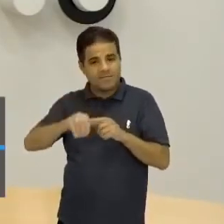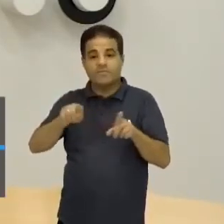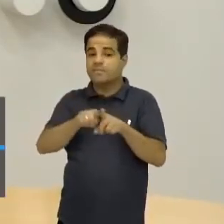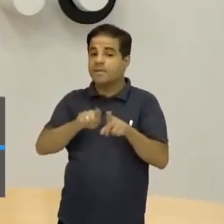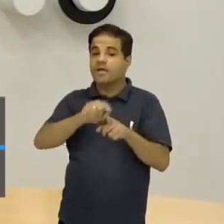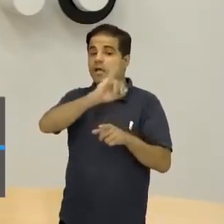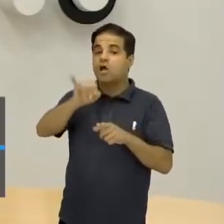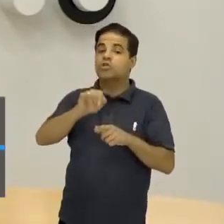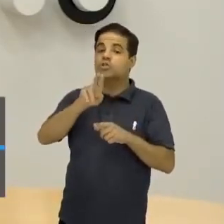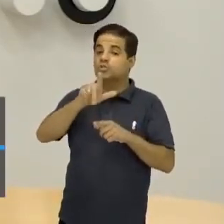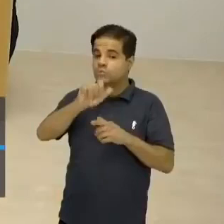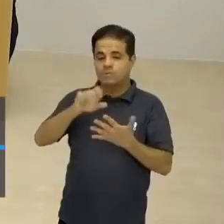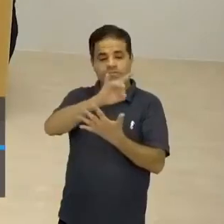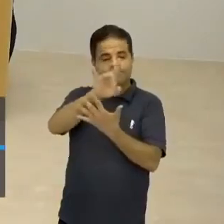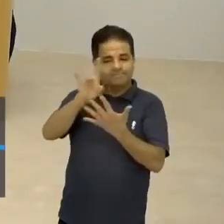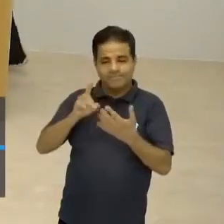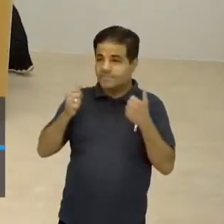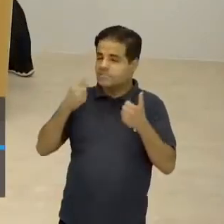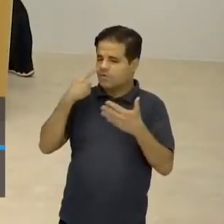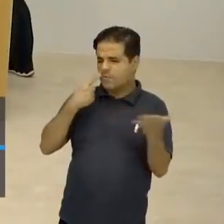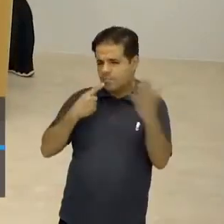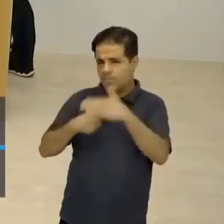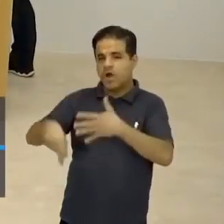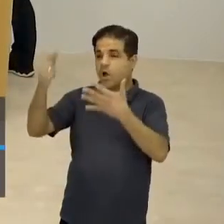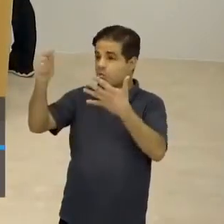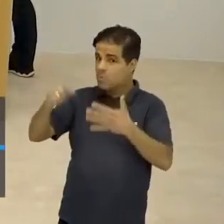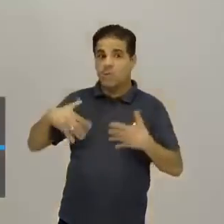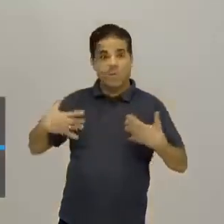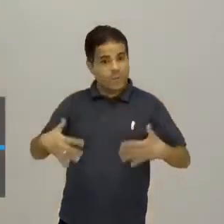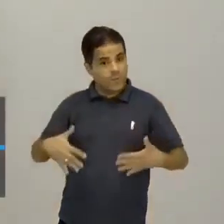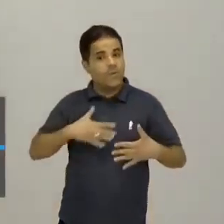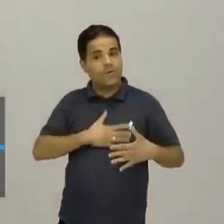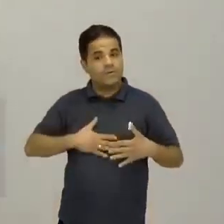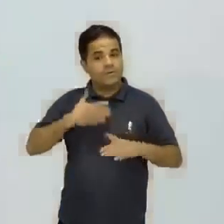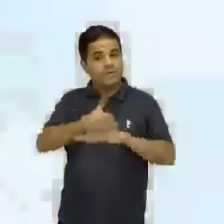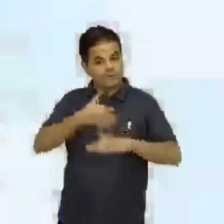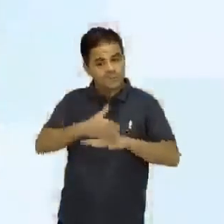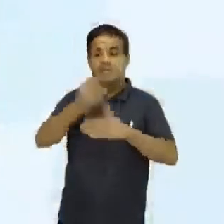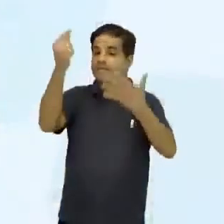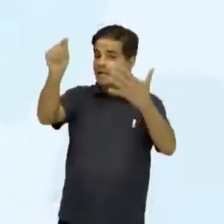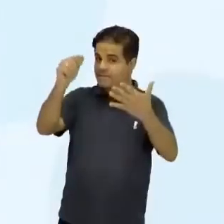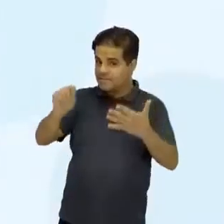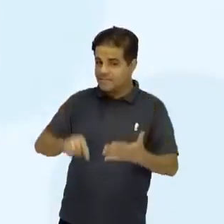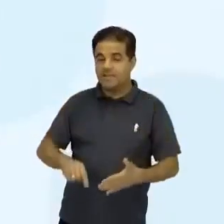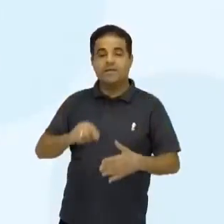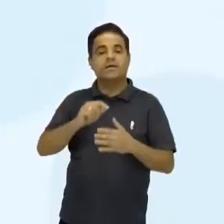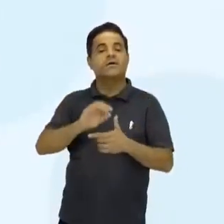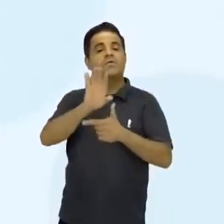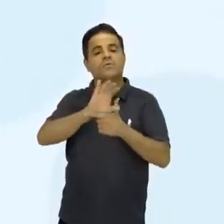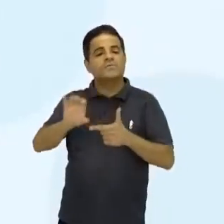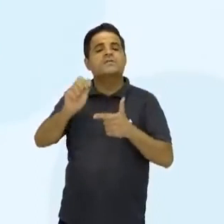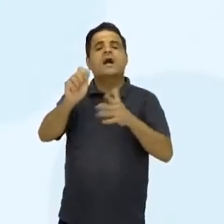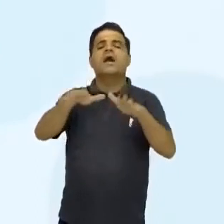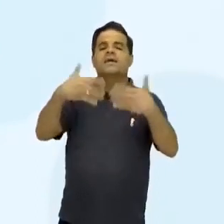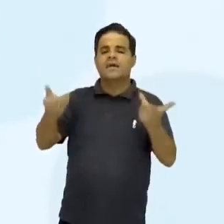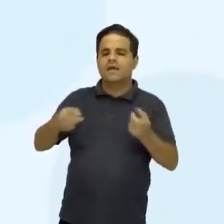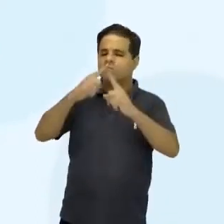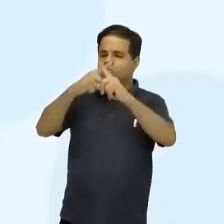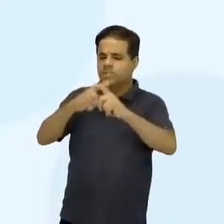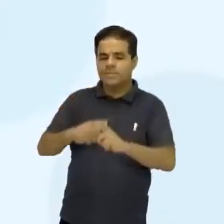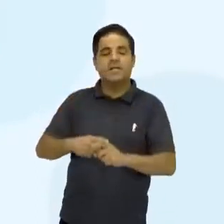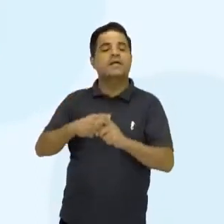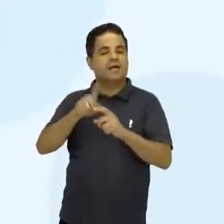a Júlia. Vamos conferir, professora Roberta? Vamos, gostei de ver, o pessoal está participando e está acertando. Então, o coeficiente A é quem mesmo que multiplica o